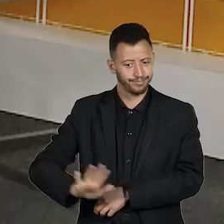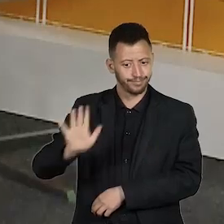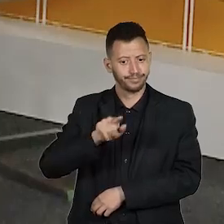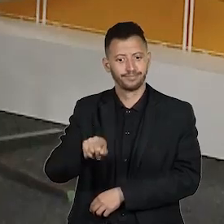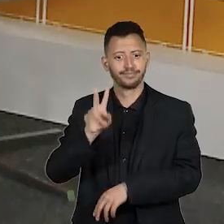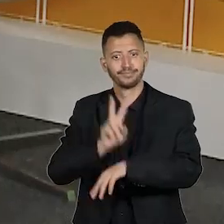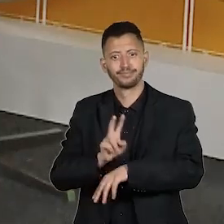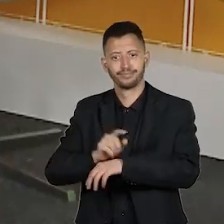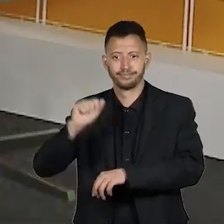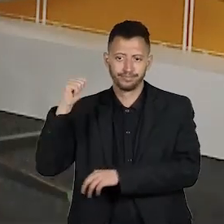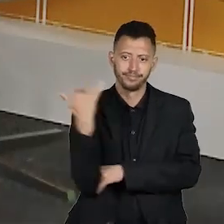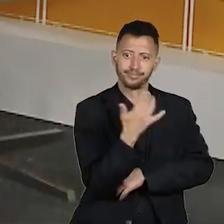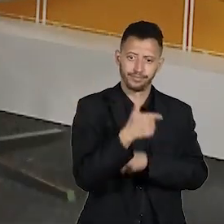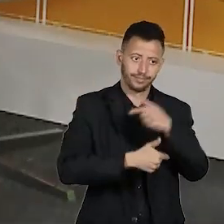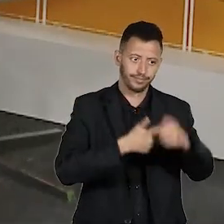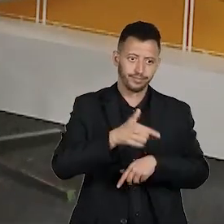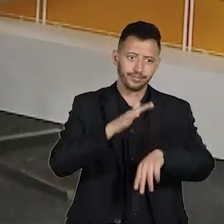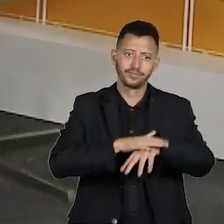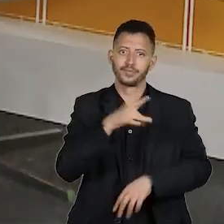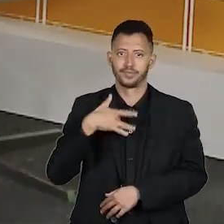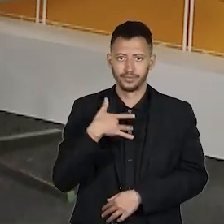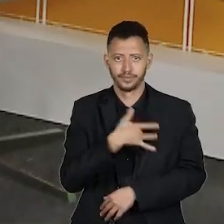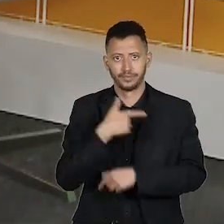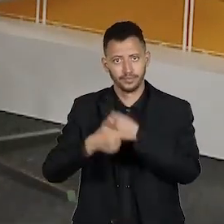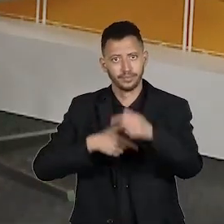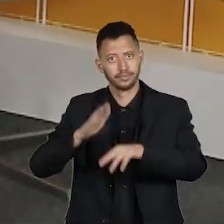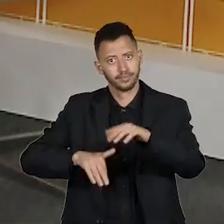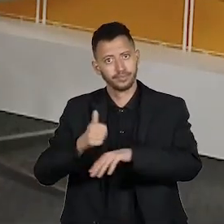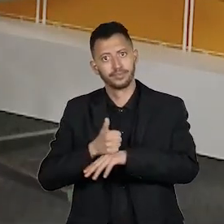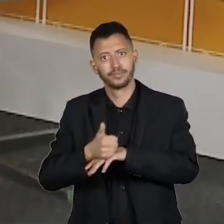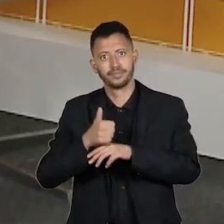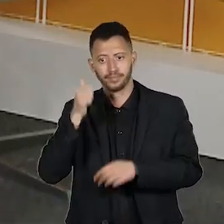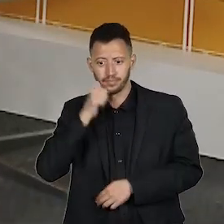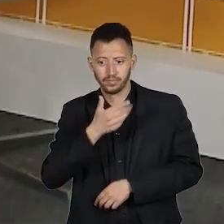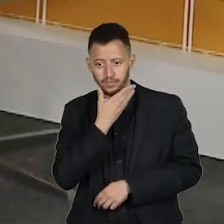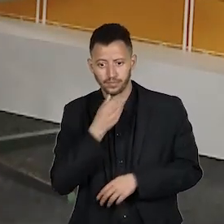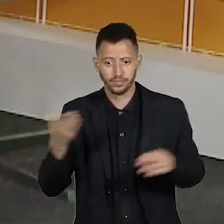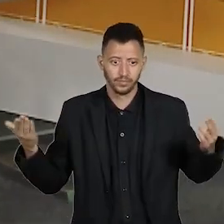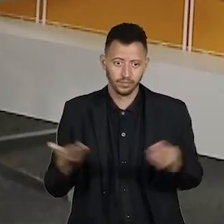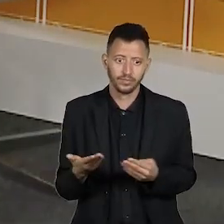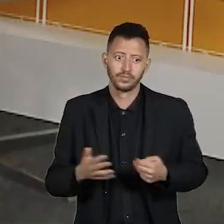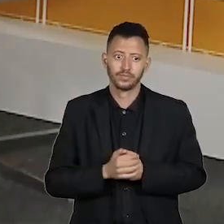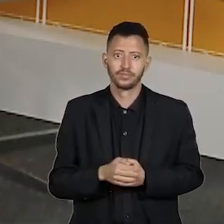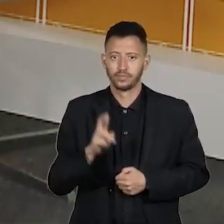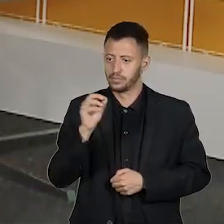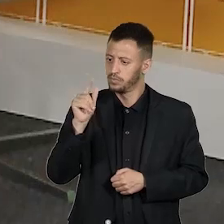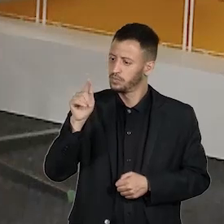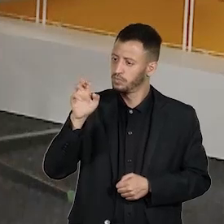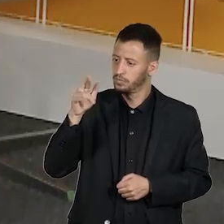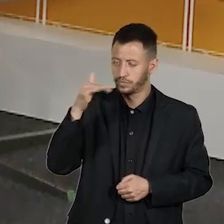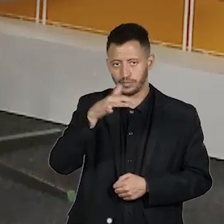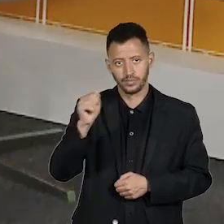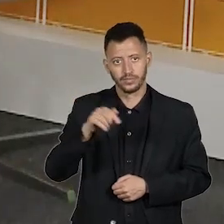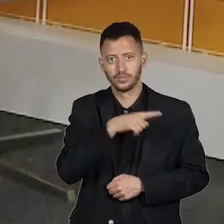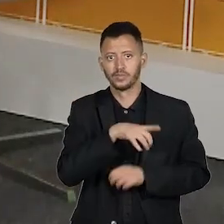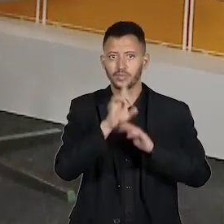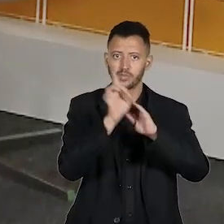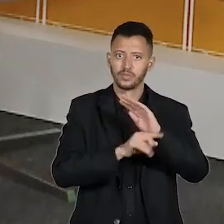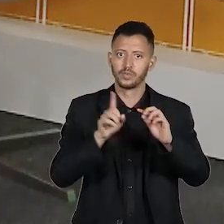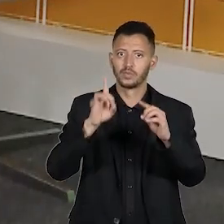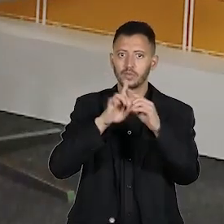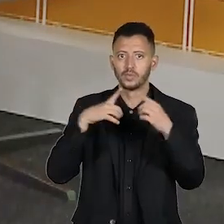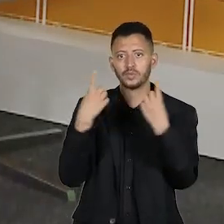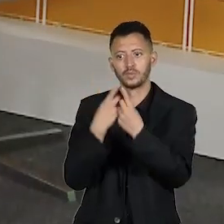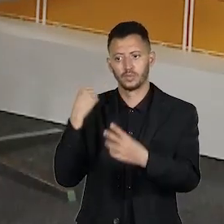ela que é a Coordenadora Nacional de Defesa do Meio Ambiente do Trabalho e da Saúde do Trabalhador e da Trabalhadora, e com